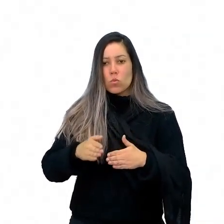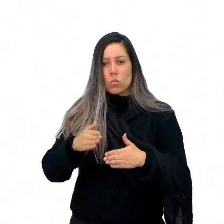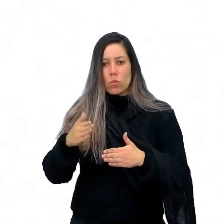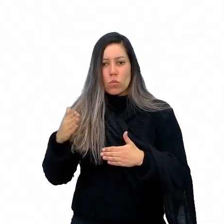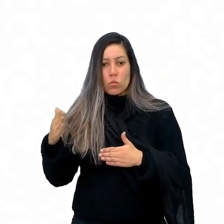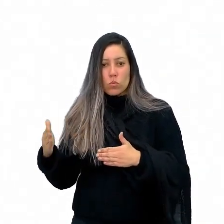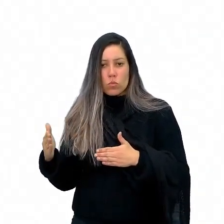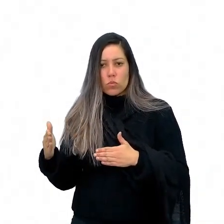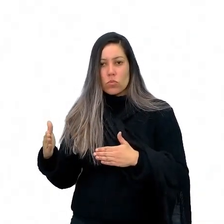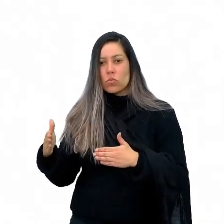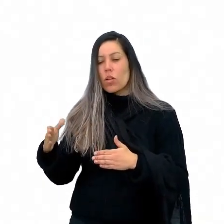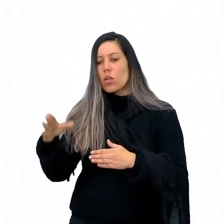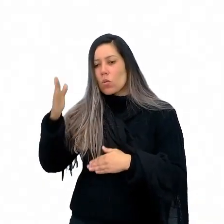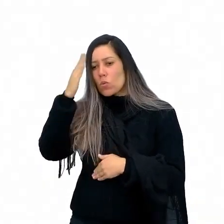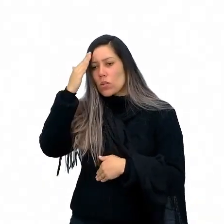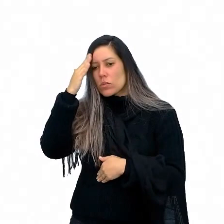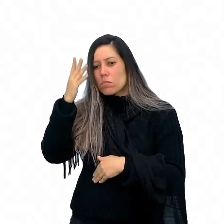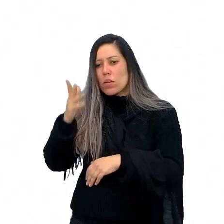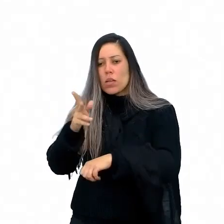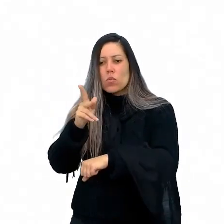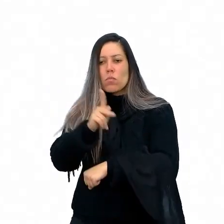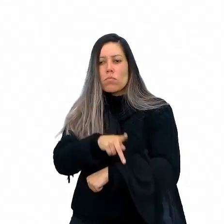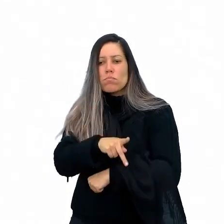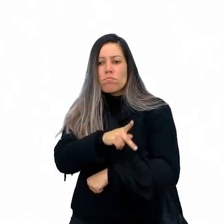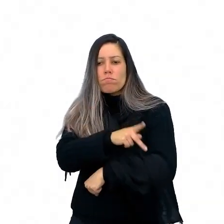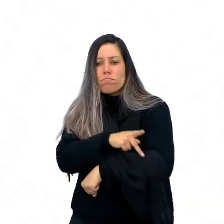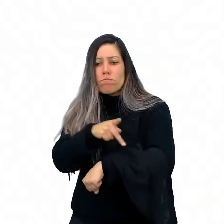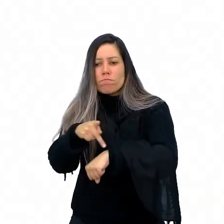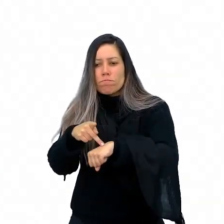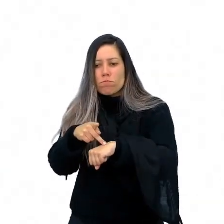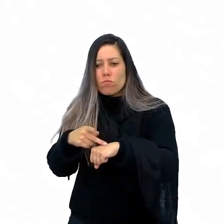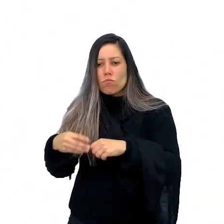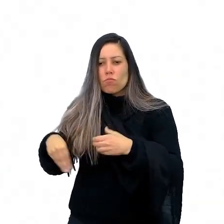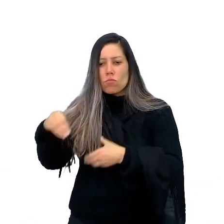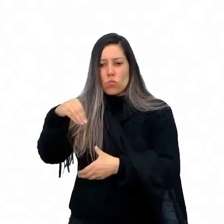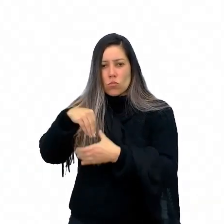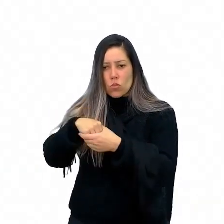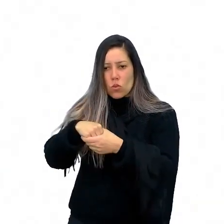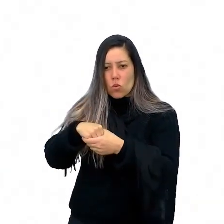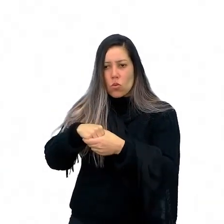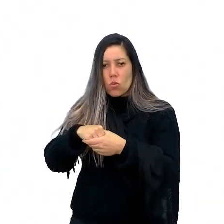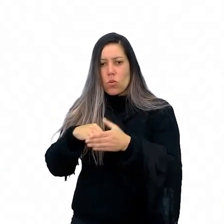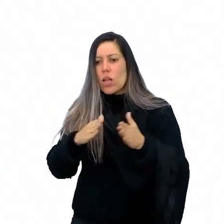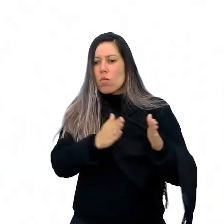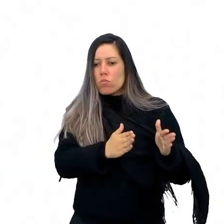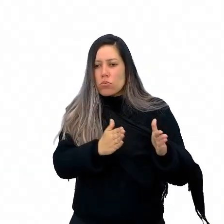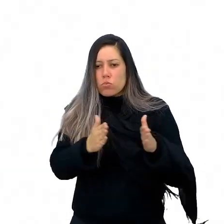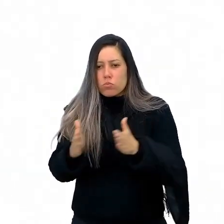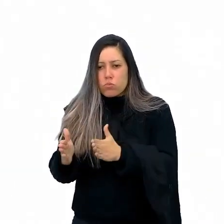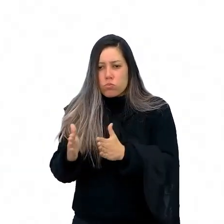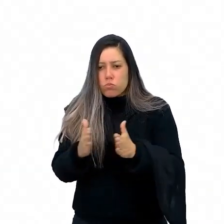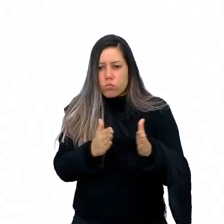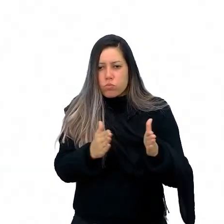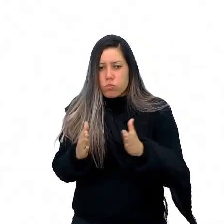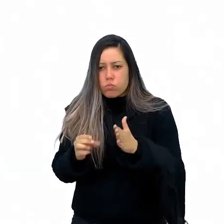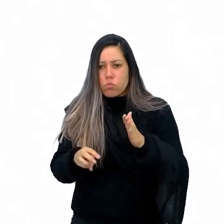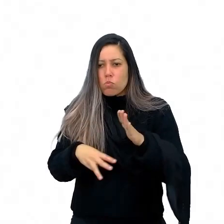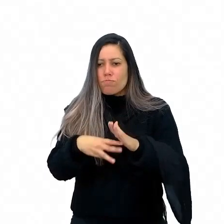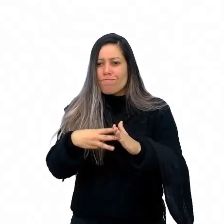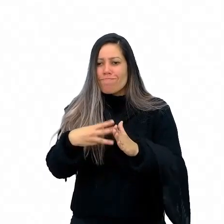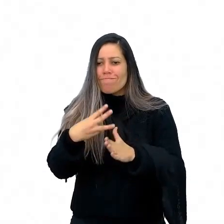bem? E aí ela subdivide cada uma dessas repartições, né,